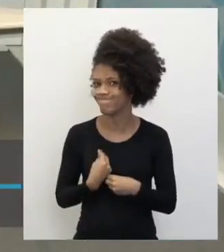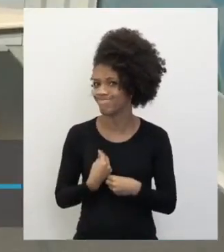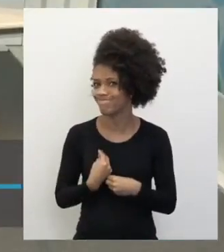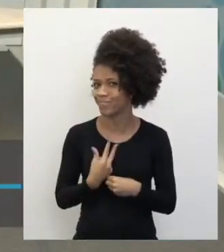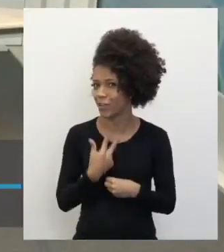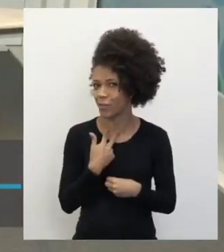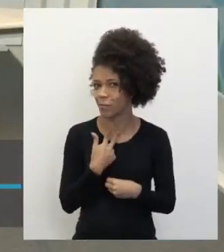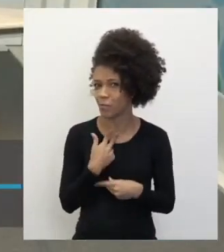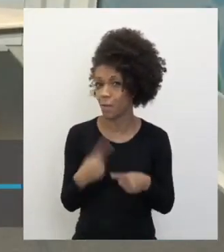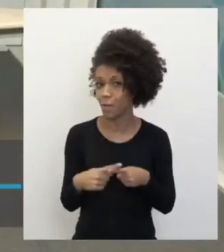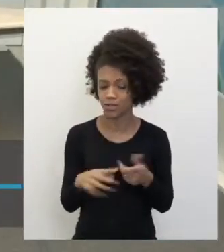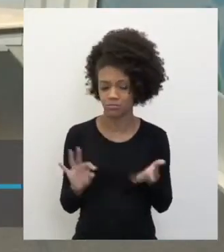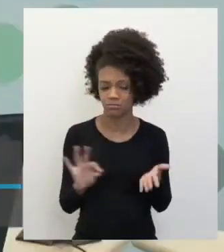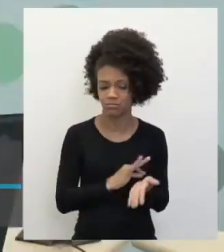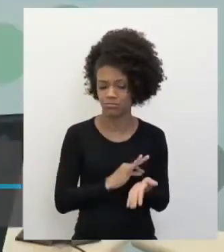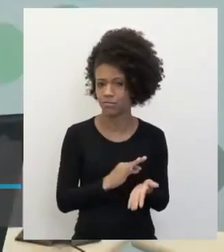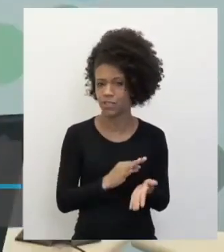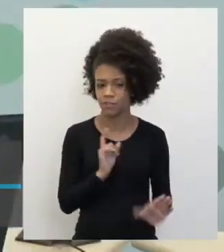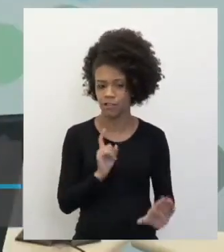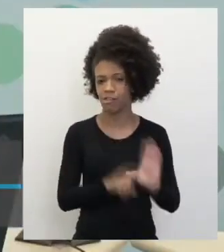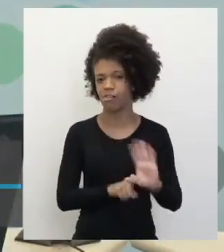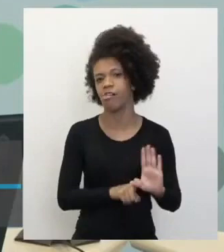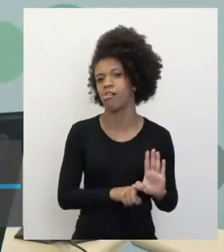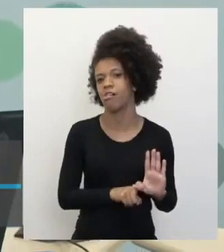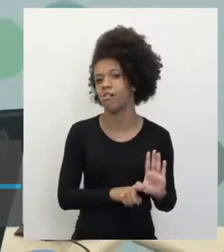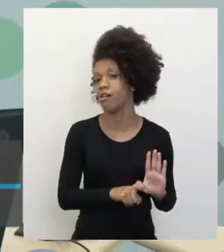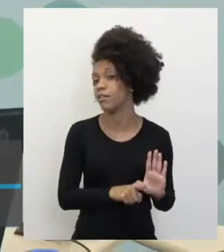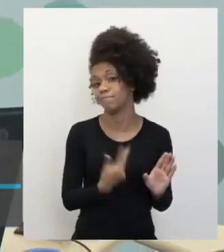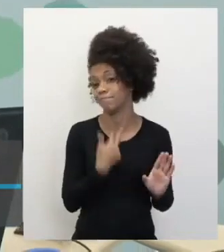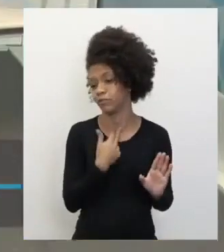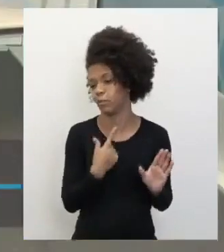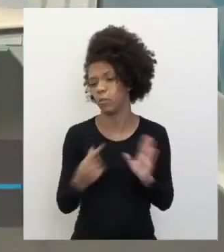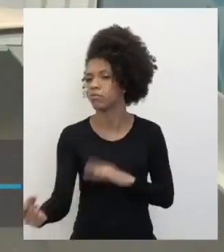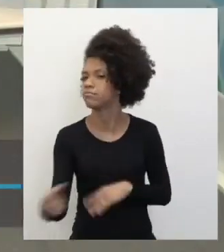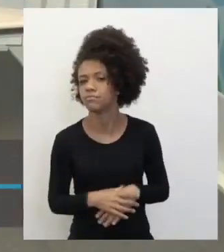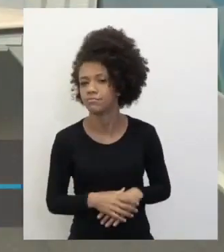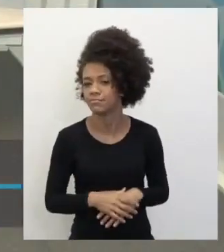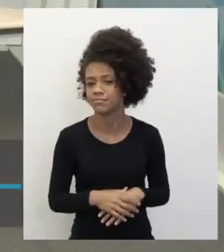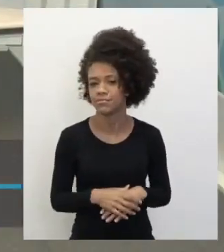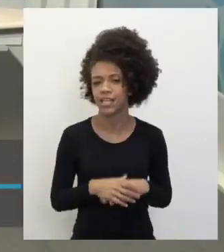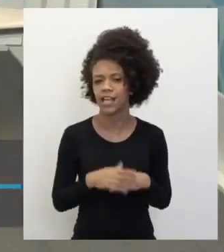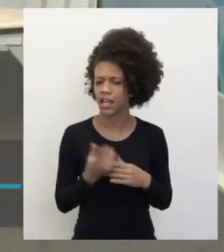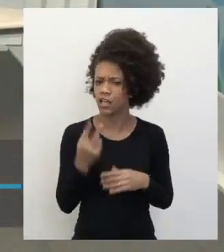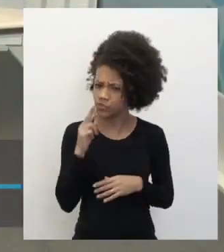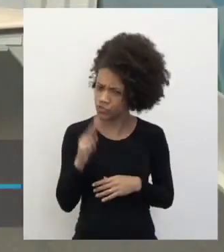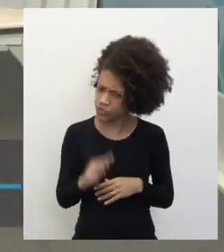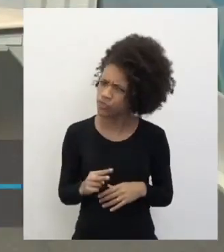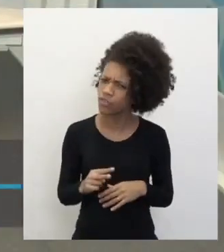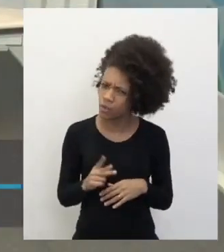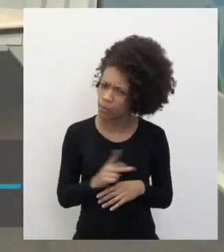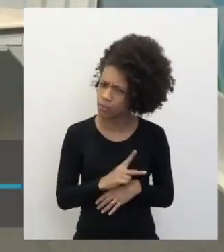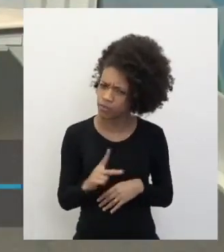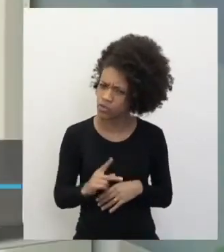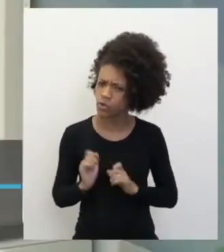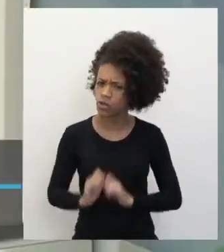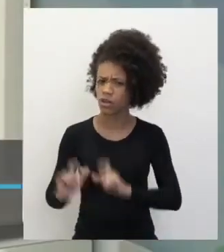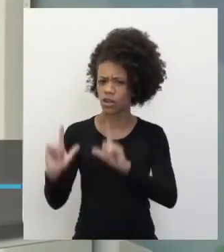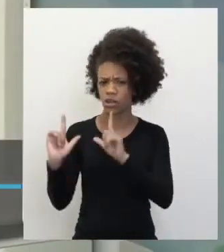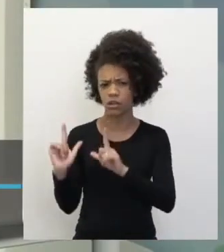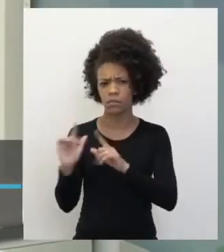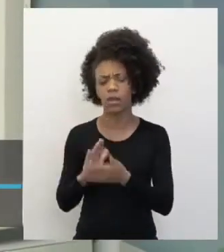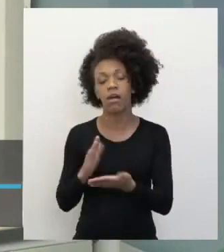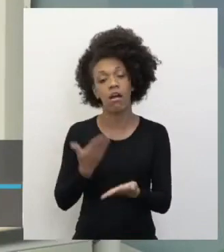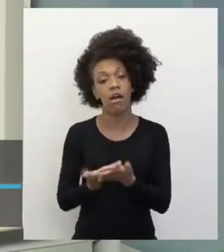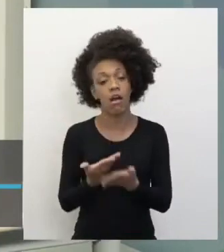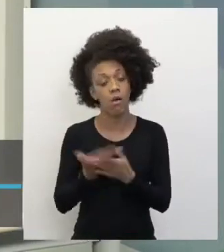Você jurou fidelidade a um senhor, então você não pode sair assim? Exatamente. Inclusive, acho que a gente viu, né, professora Janaína, imagem na aula passada que